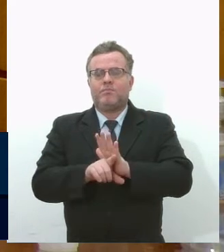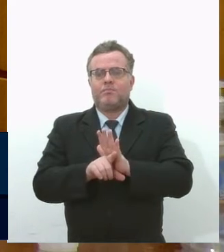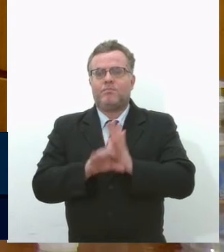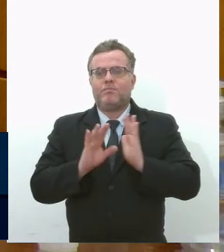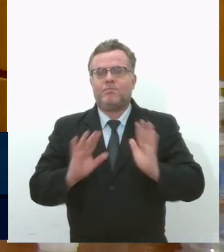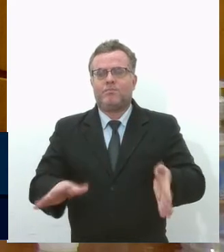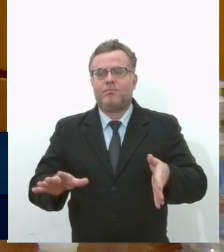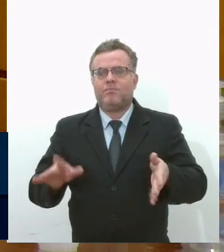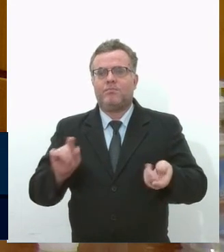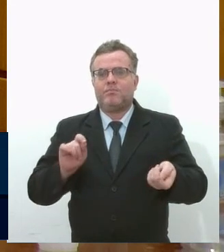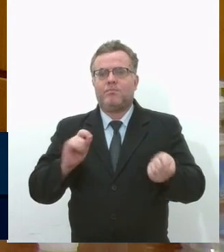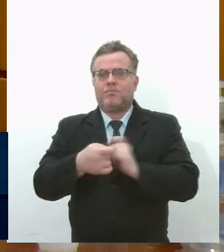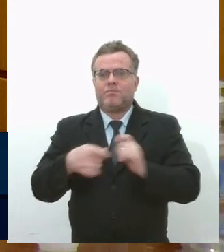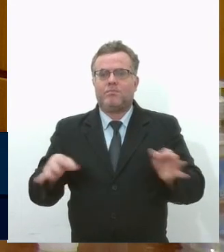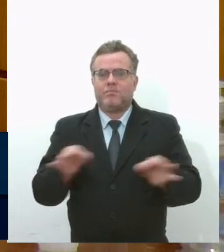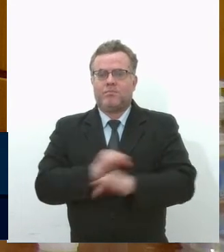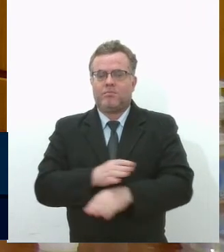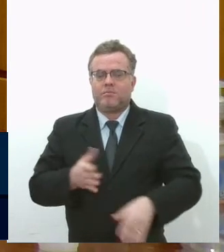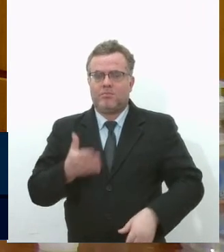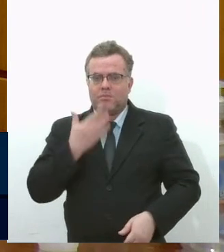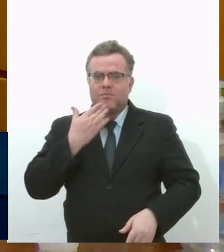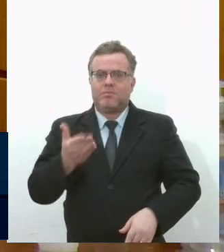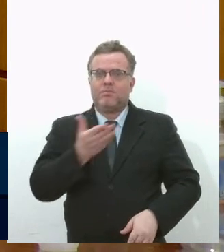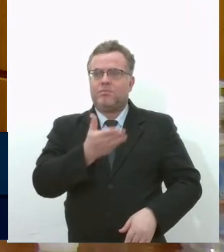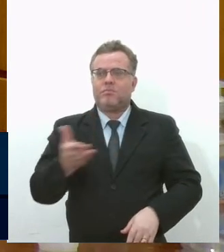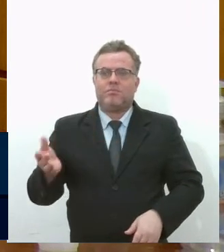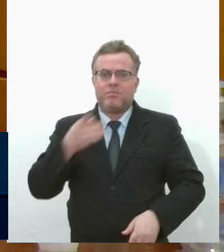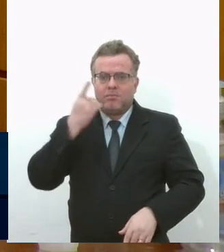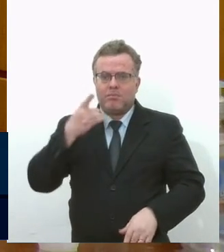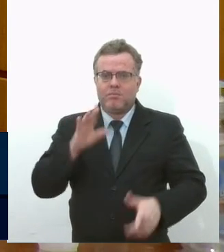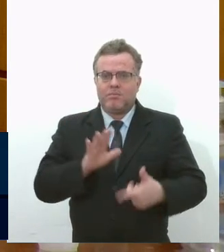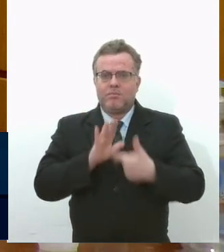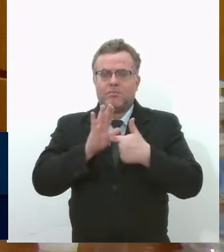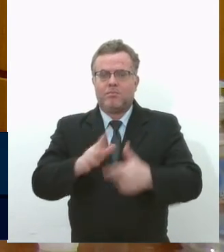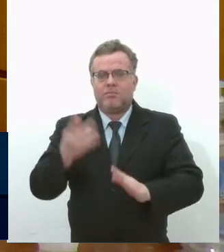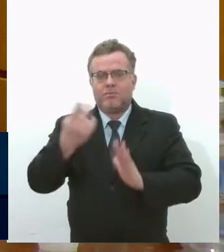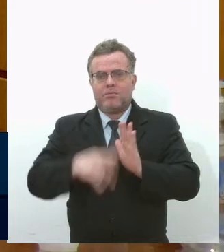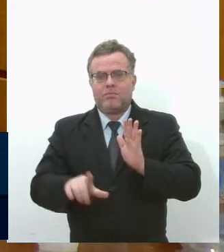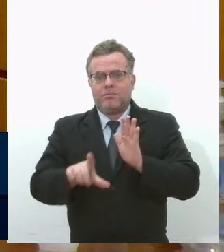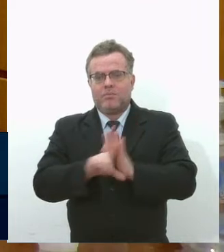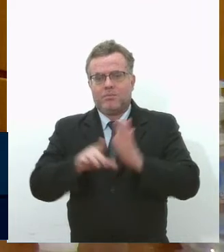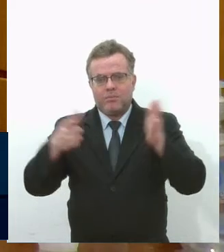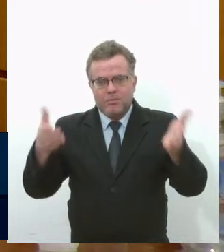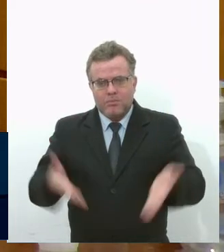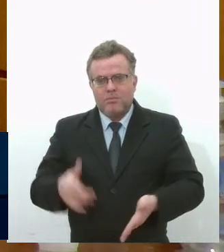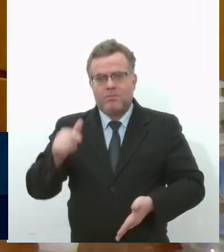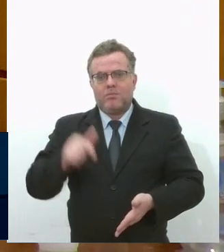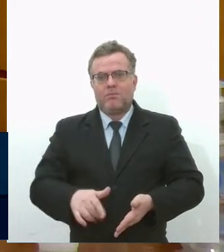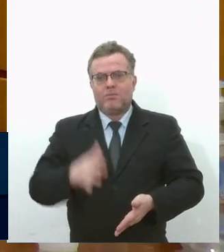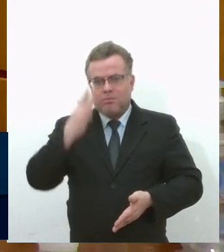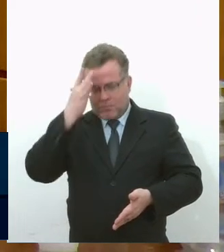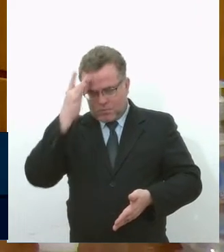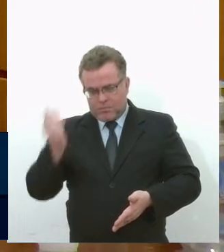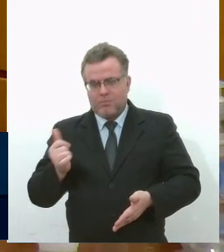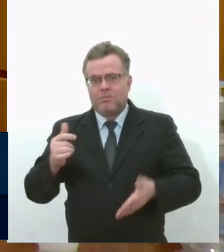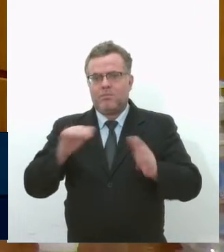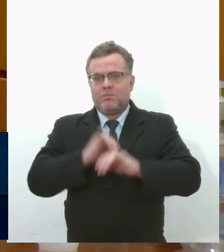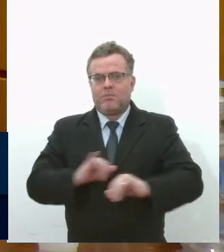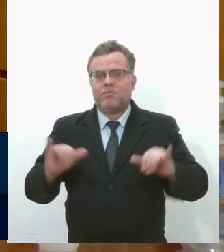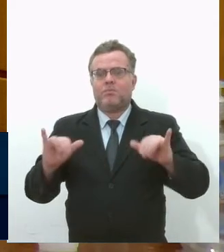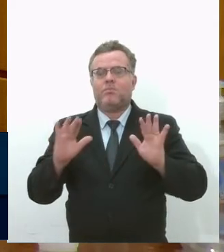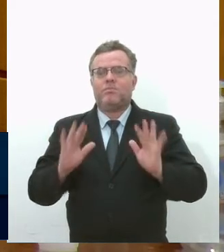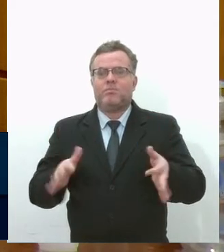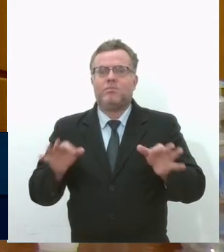e eu estou pedindo aqui aos senhores, apresentei um projeto hoje, amanhã será feita a leitura, para que a gente